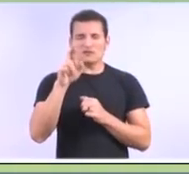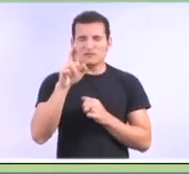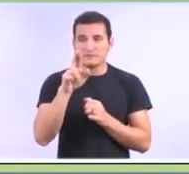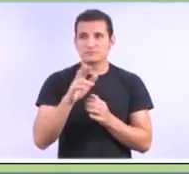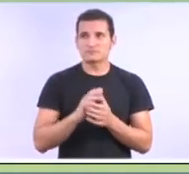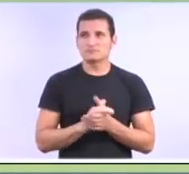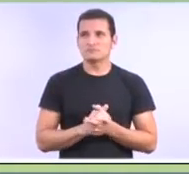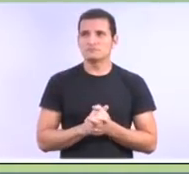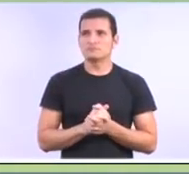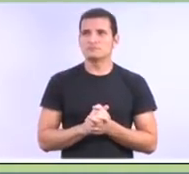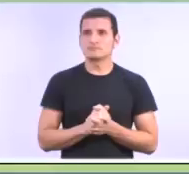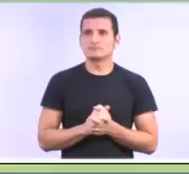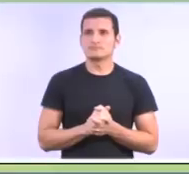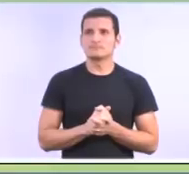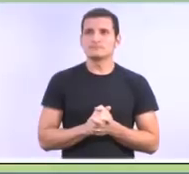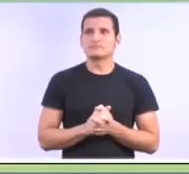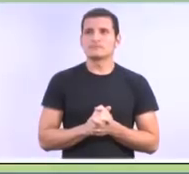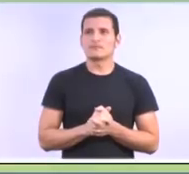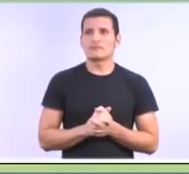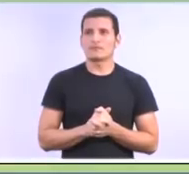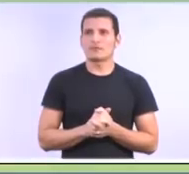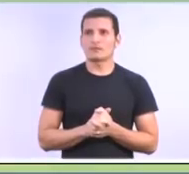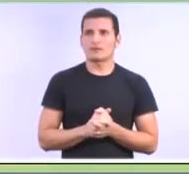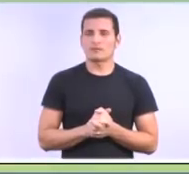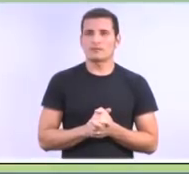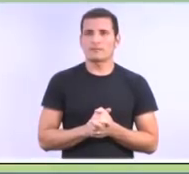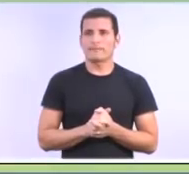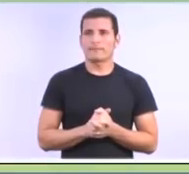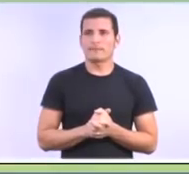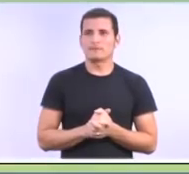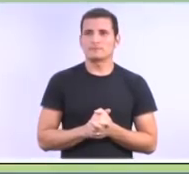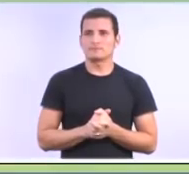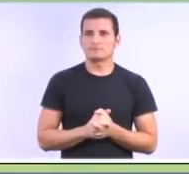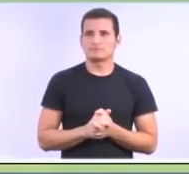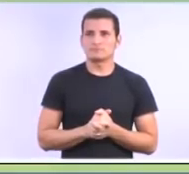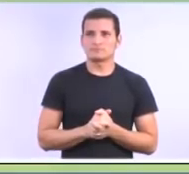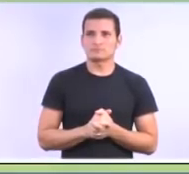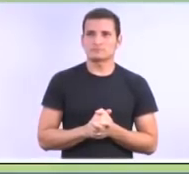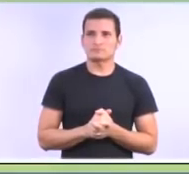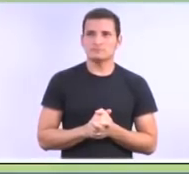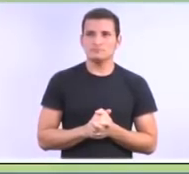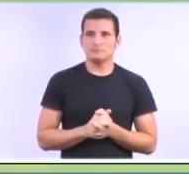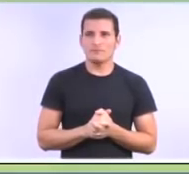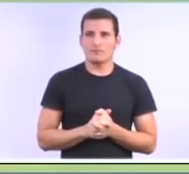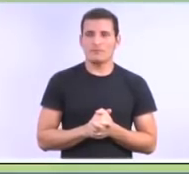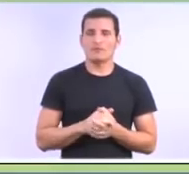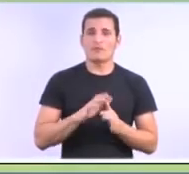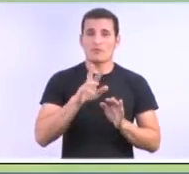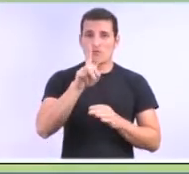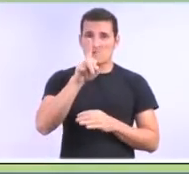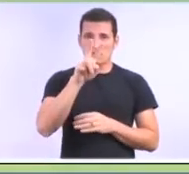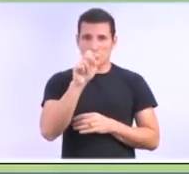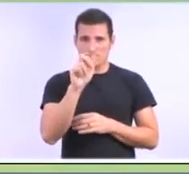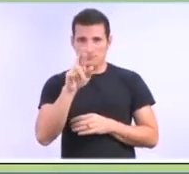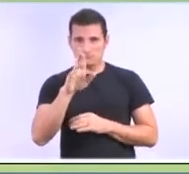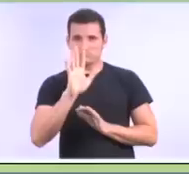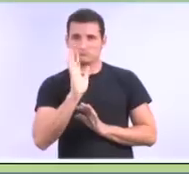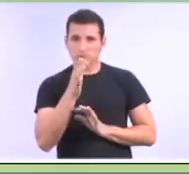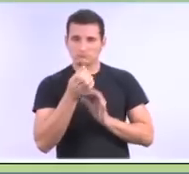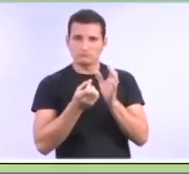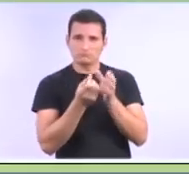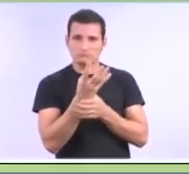variáveis membros de um objeto. Após definir as variáveis membros da